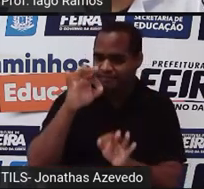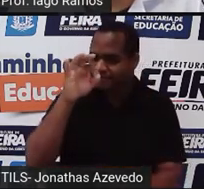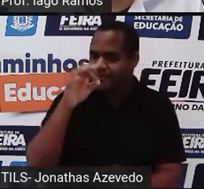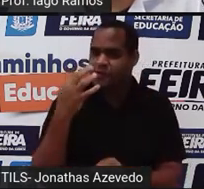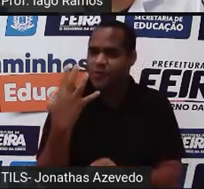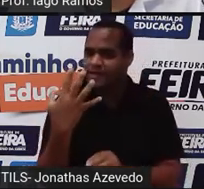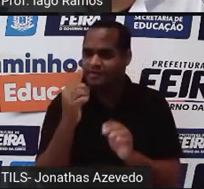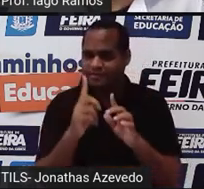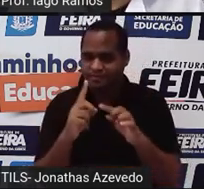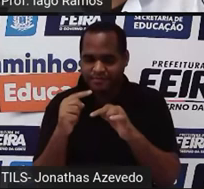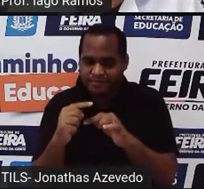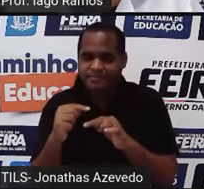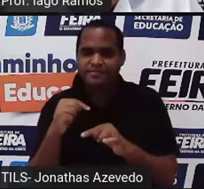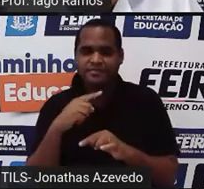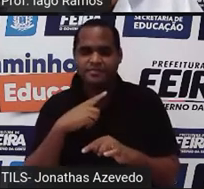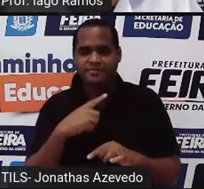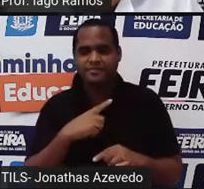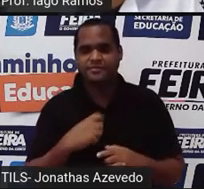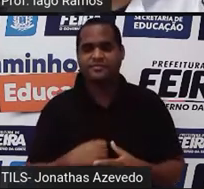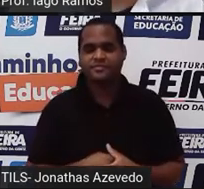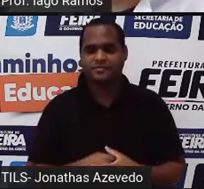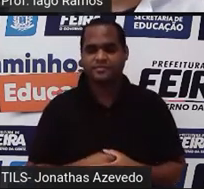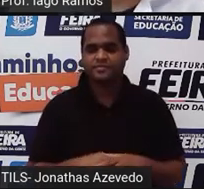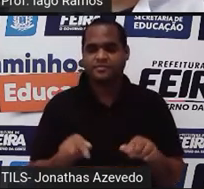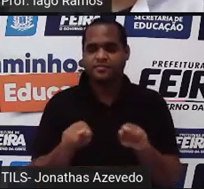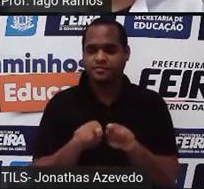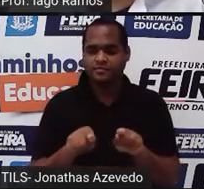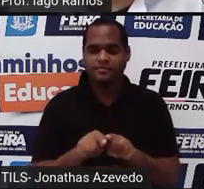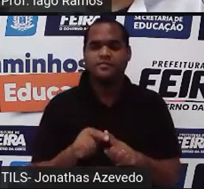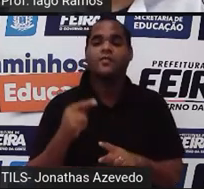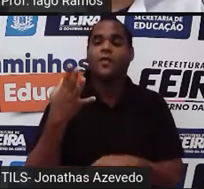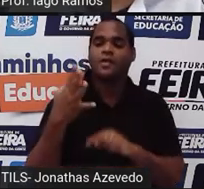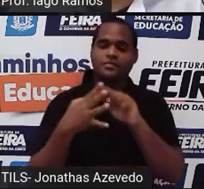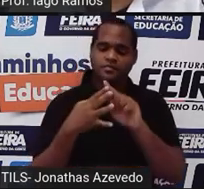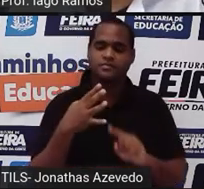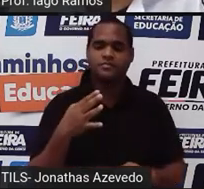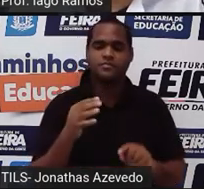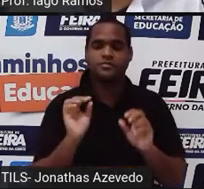4 quadrados, também para lá, 4 quadrados.